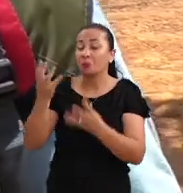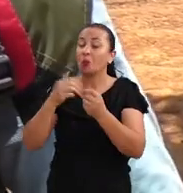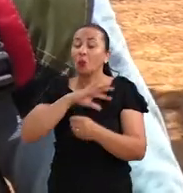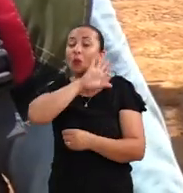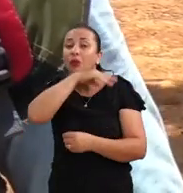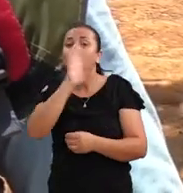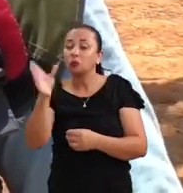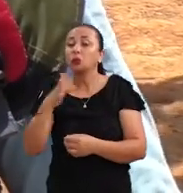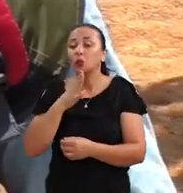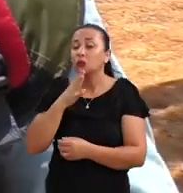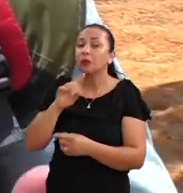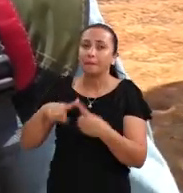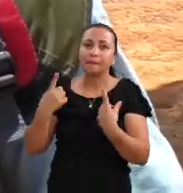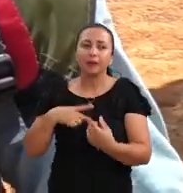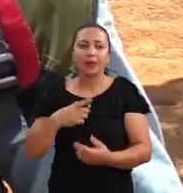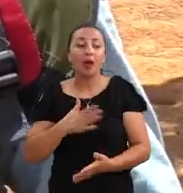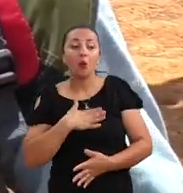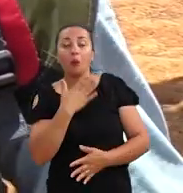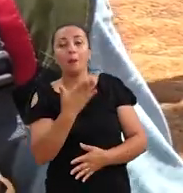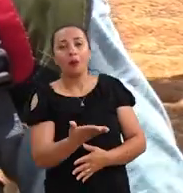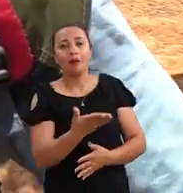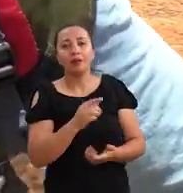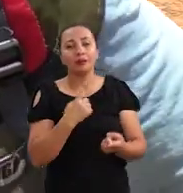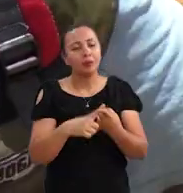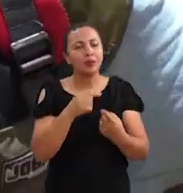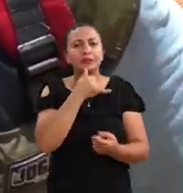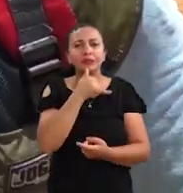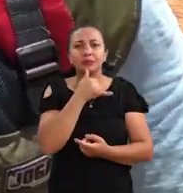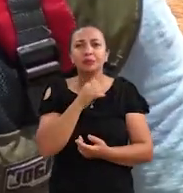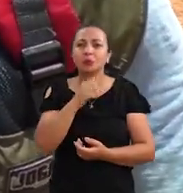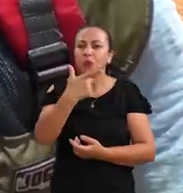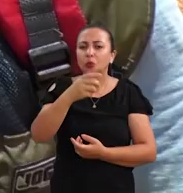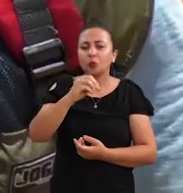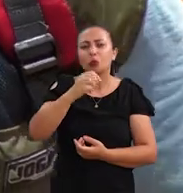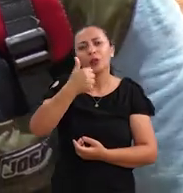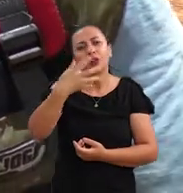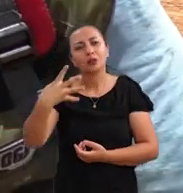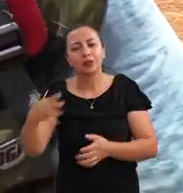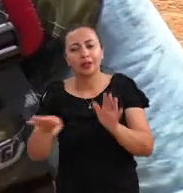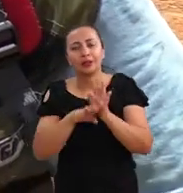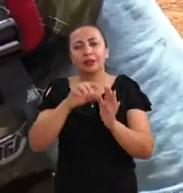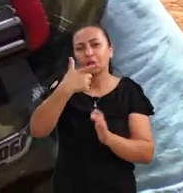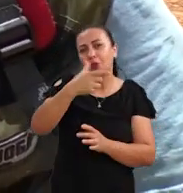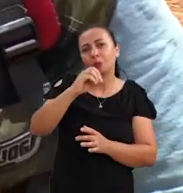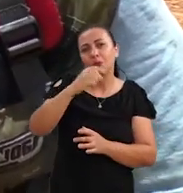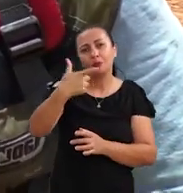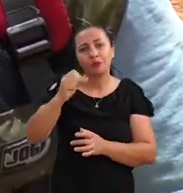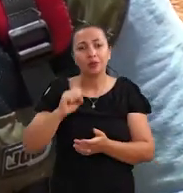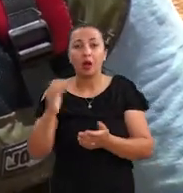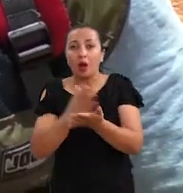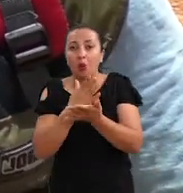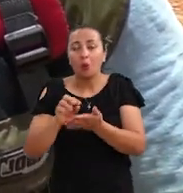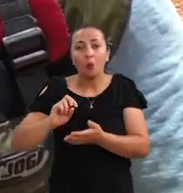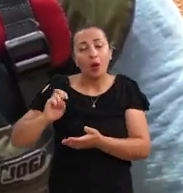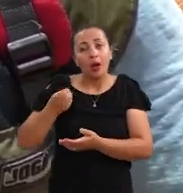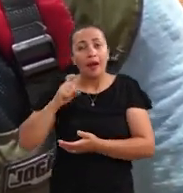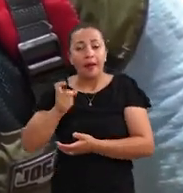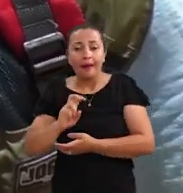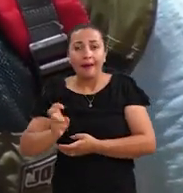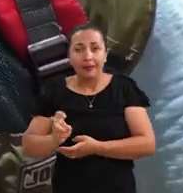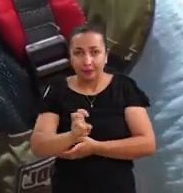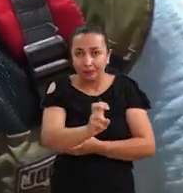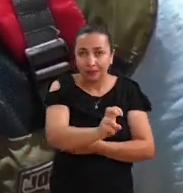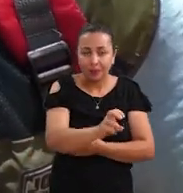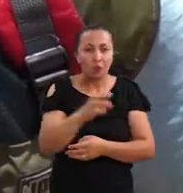já sendo bem conhecidas, a gente ainda tem surpresas. Por exemplo, de 2014 a 2020, né, algumas espécies de serpentes,